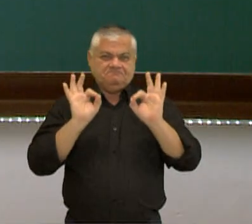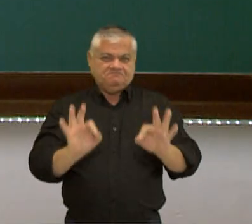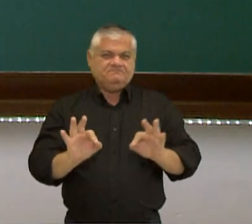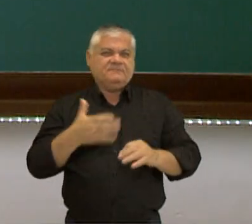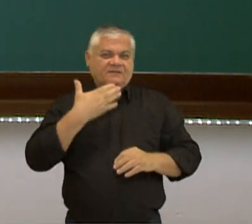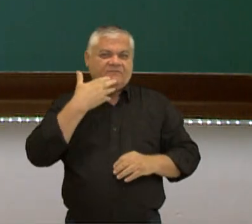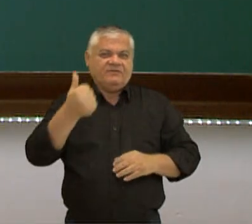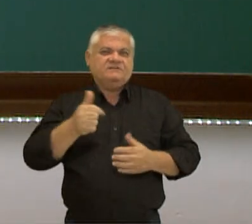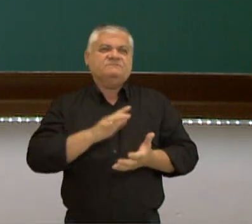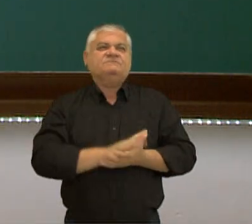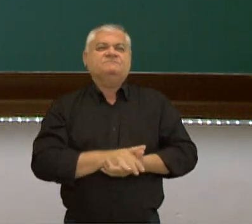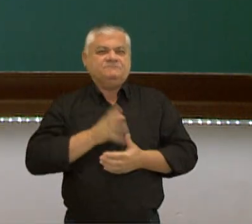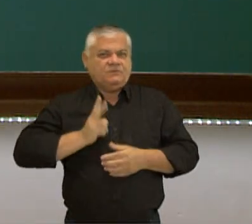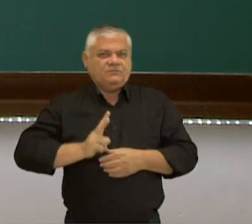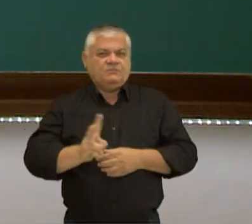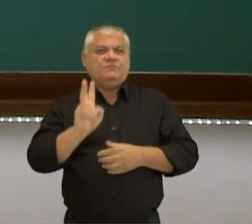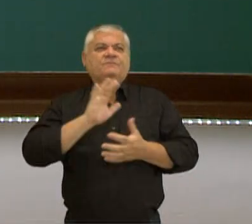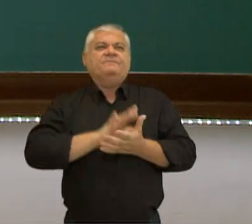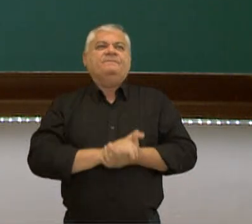né? Vamos continuar?